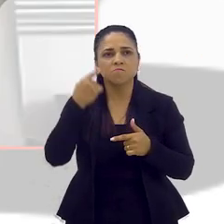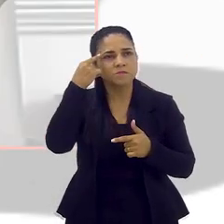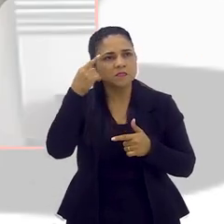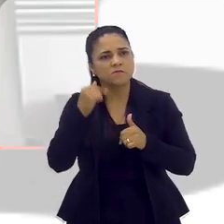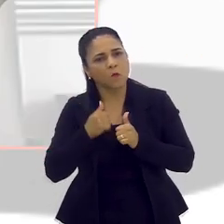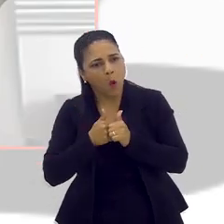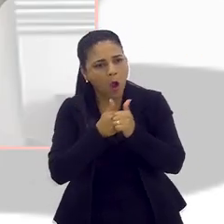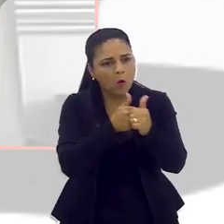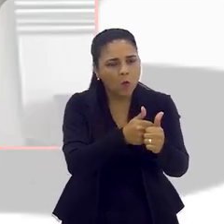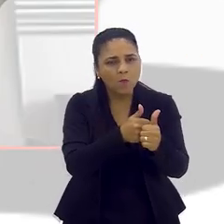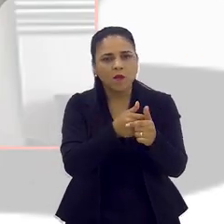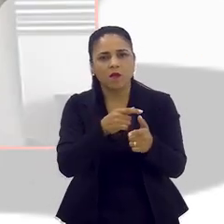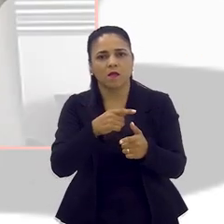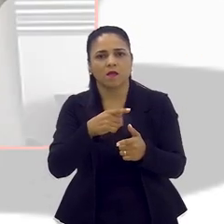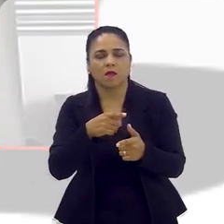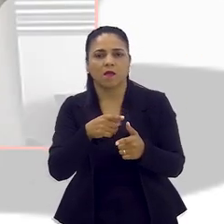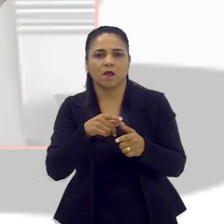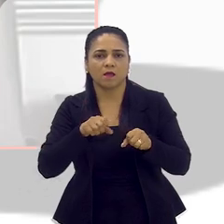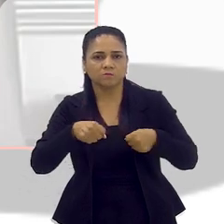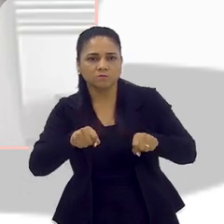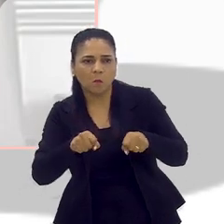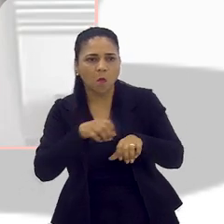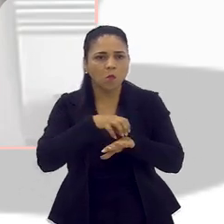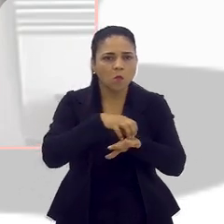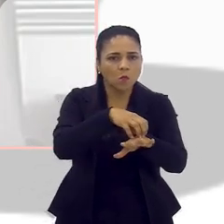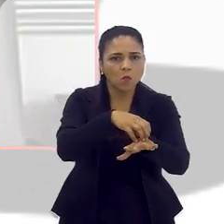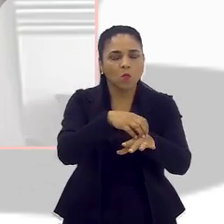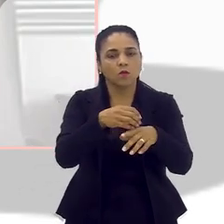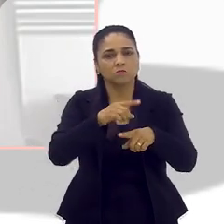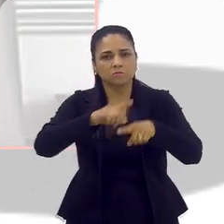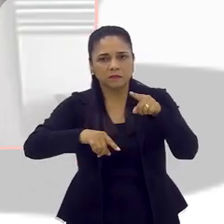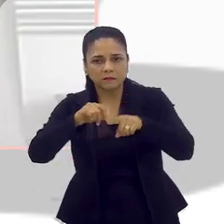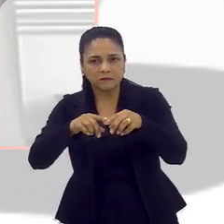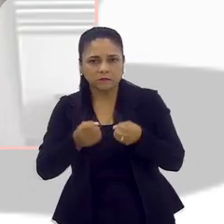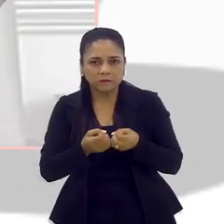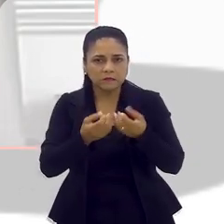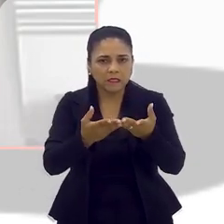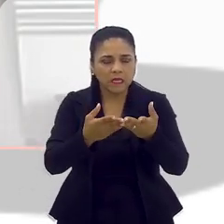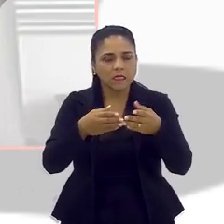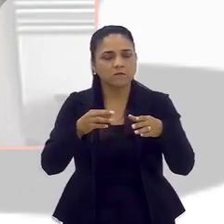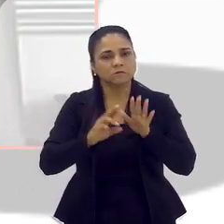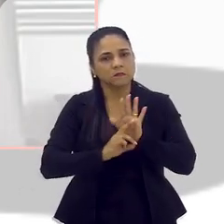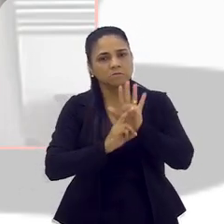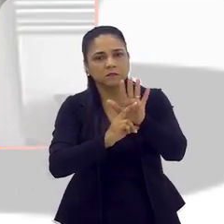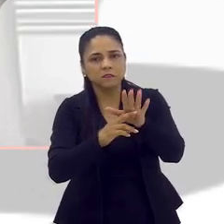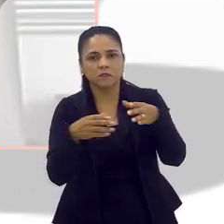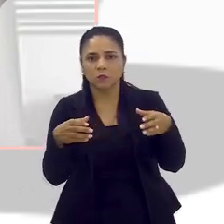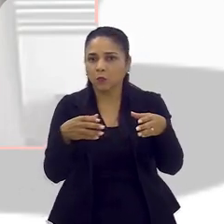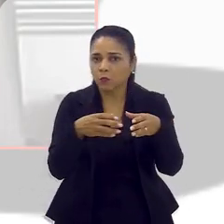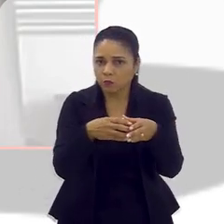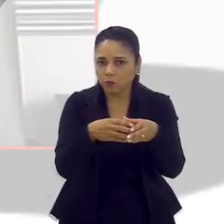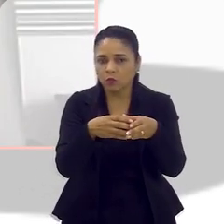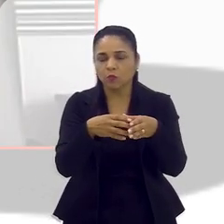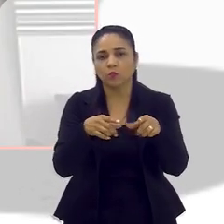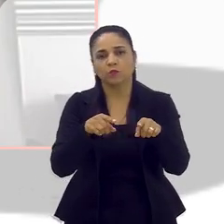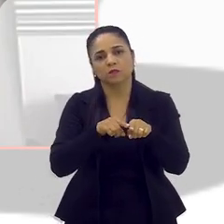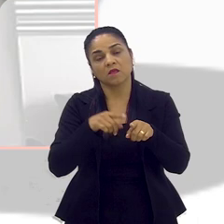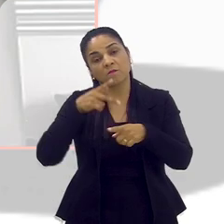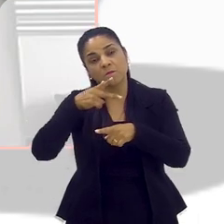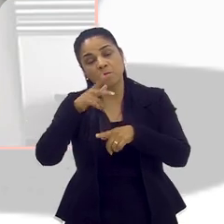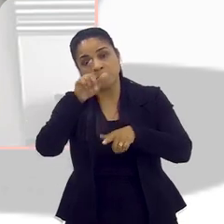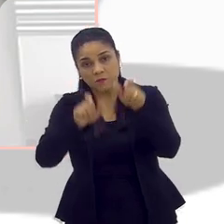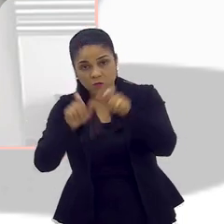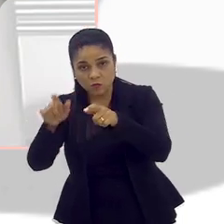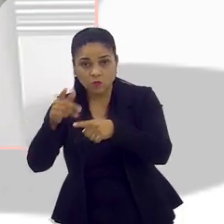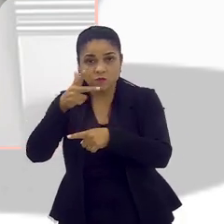acompanhar mais os entregadores, acompanhar as pessoas que representam a classe. Tem pessoas que fazem vídeos